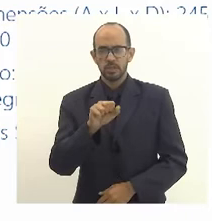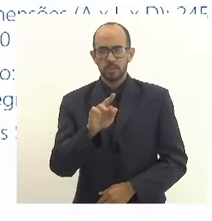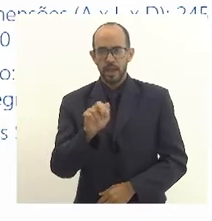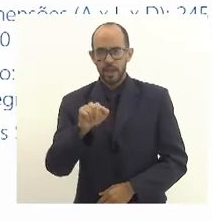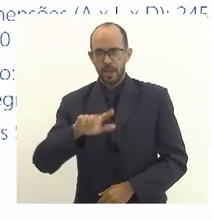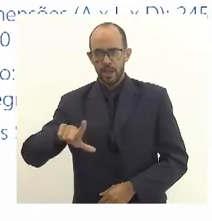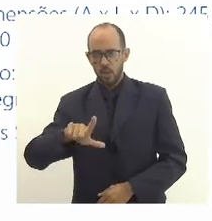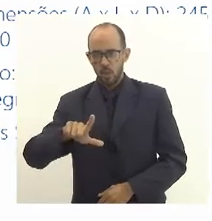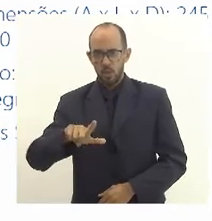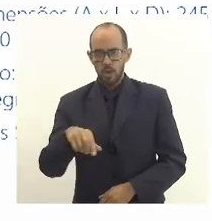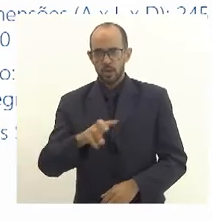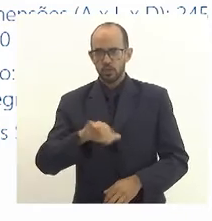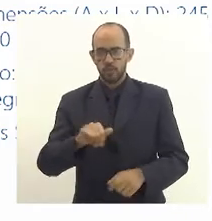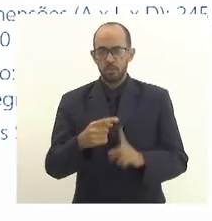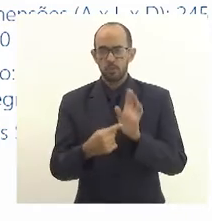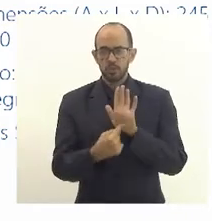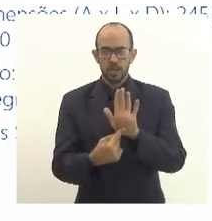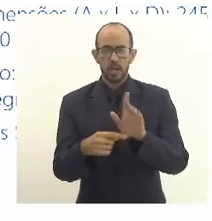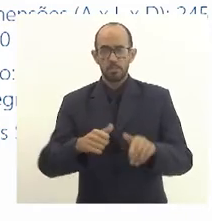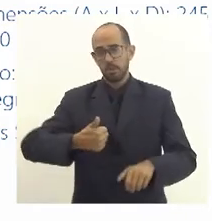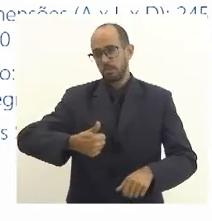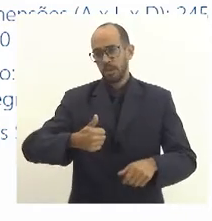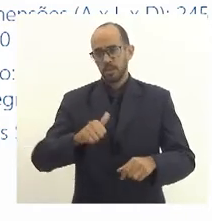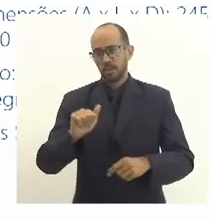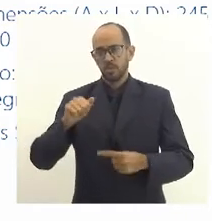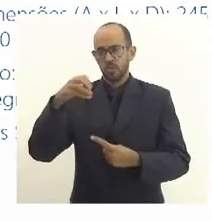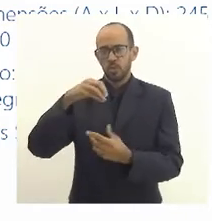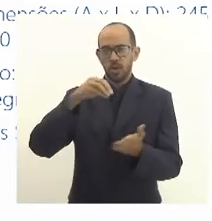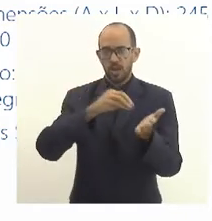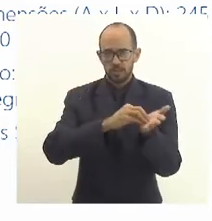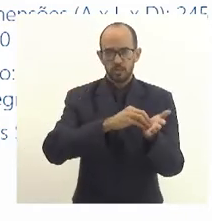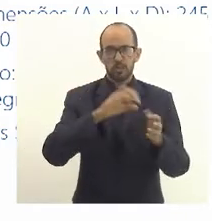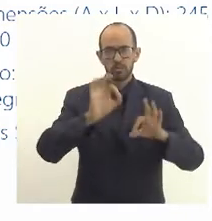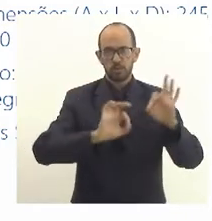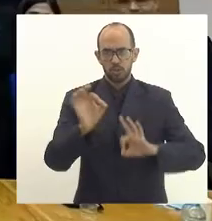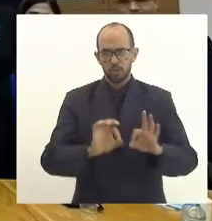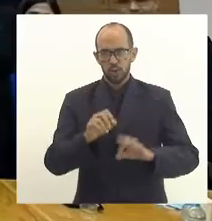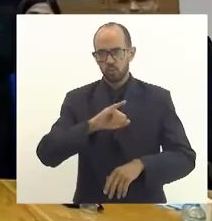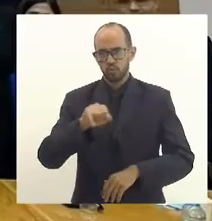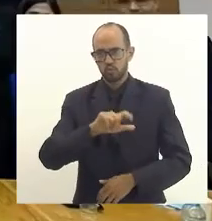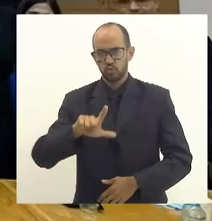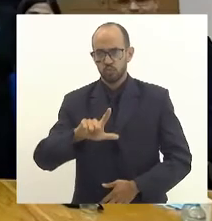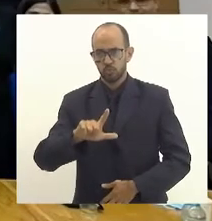a primeira instalação desse projeto aqui em julho desse ano.